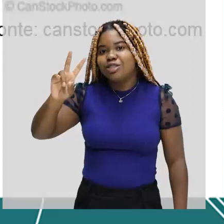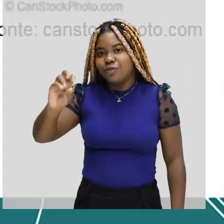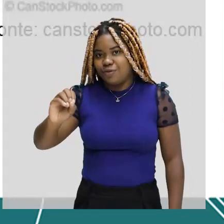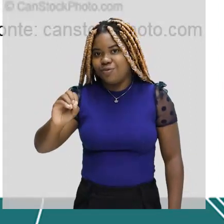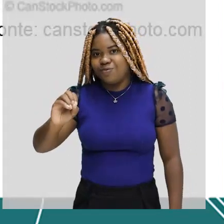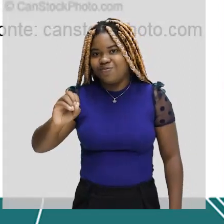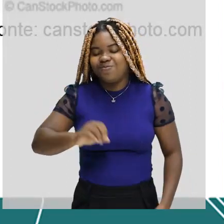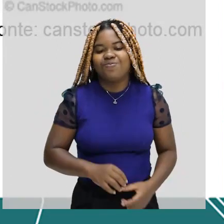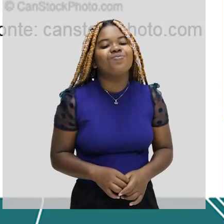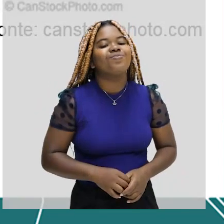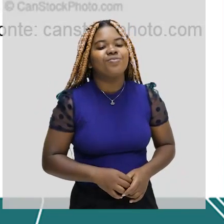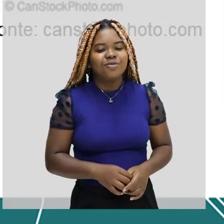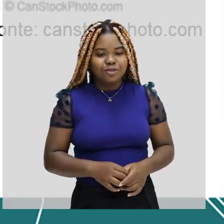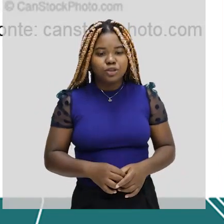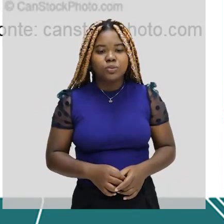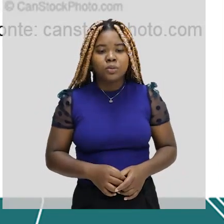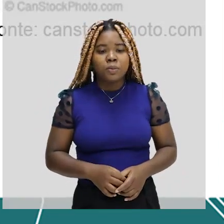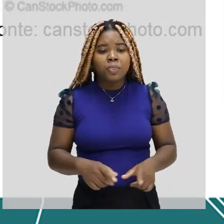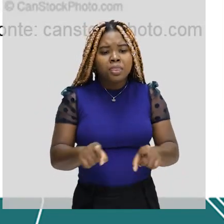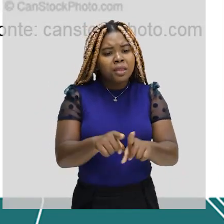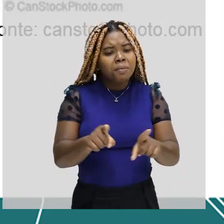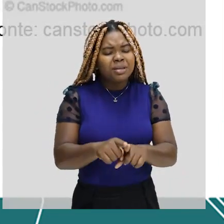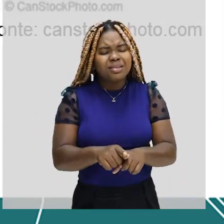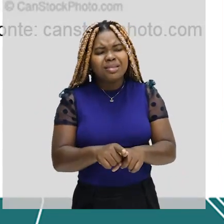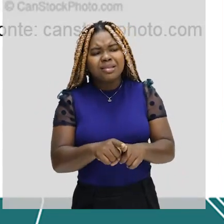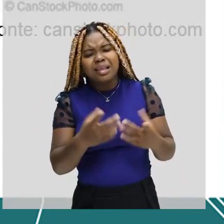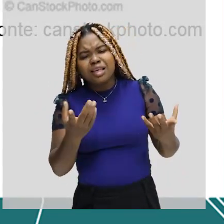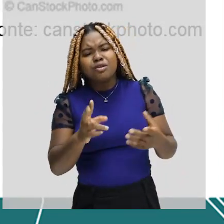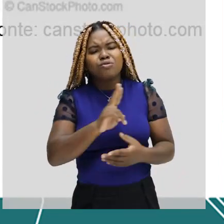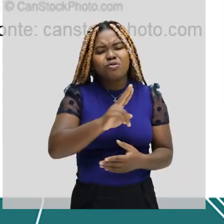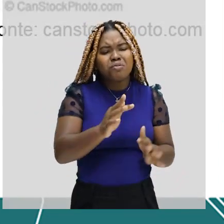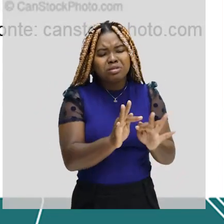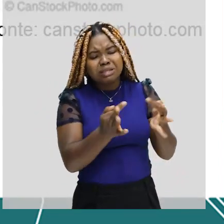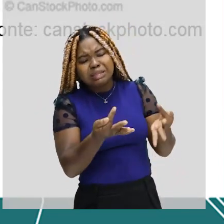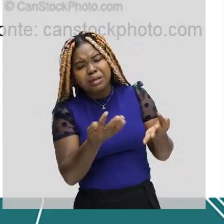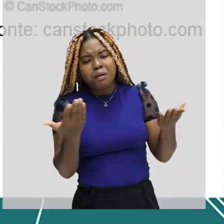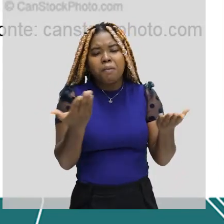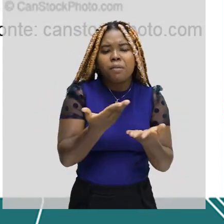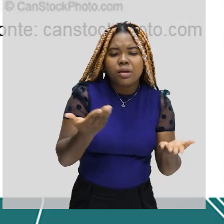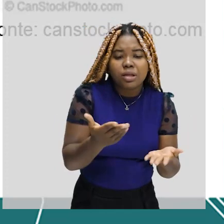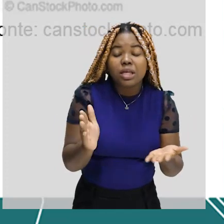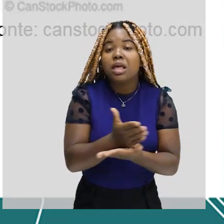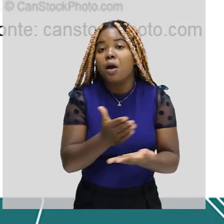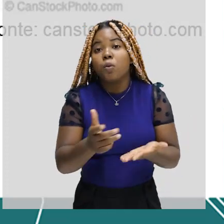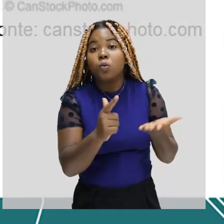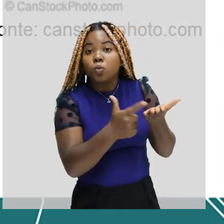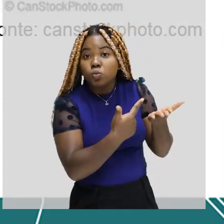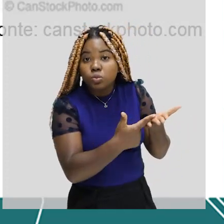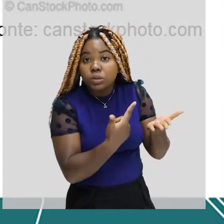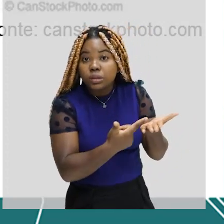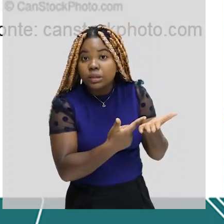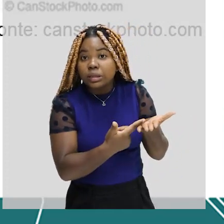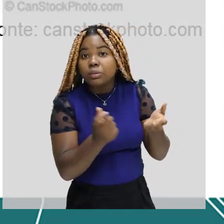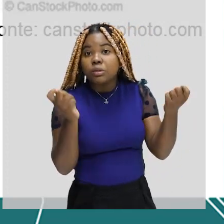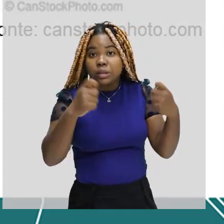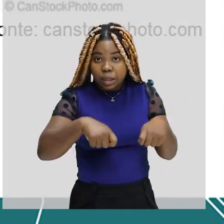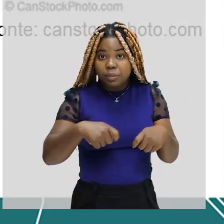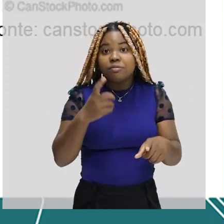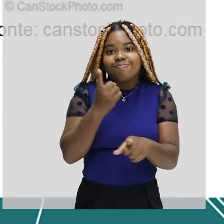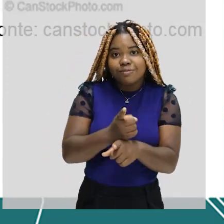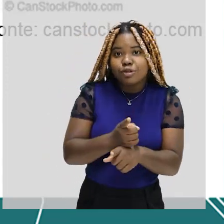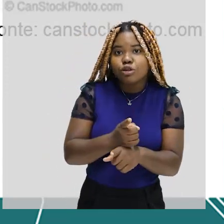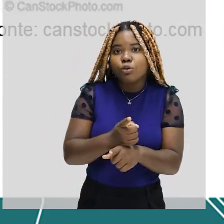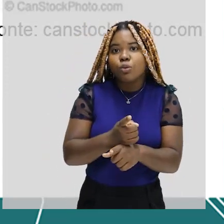atual. Ele tem esse nome de simple, simple present. Em alguns livros vocês podem achar present, simple, é a mesma